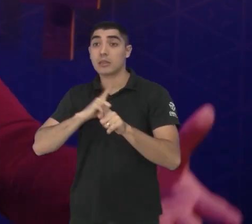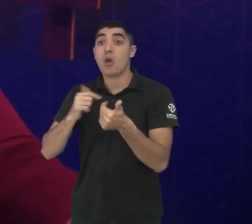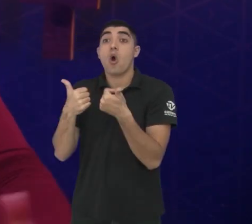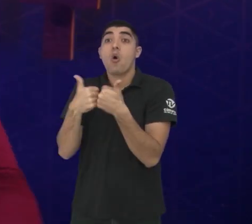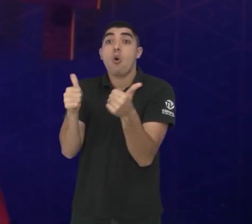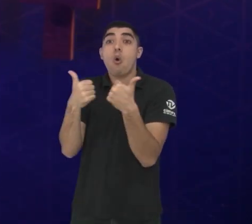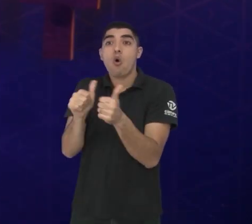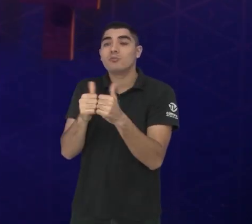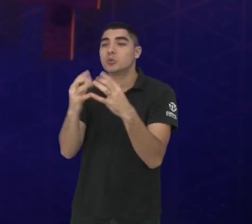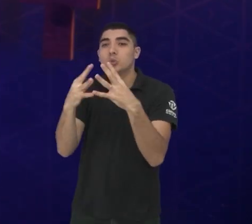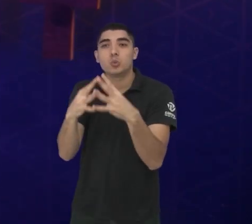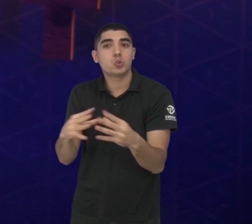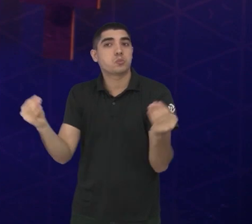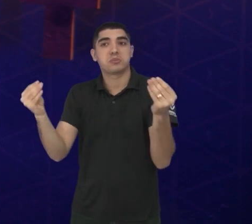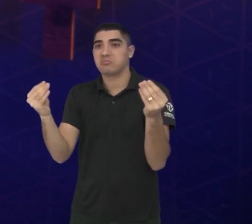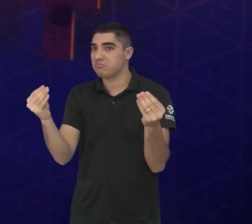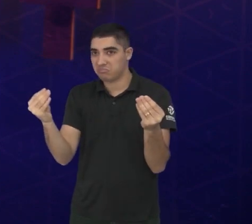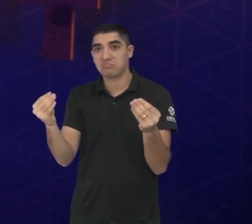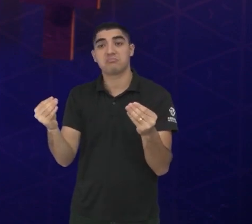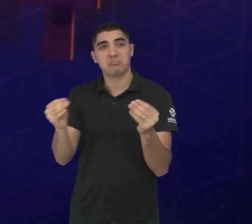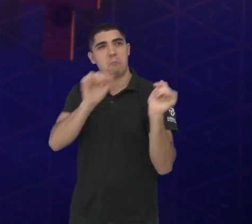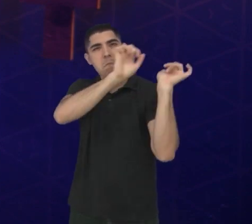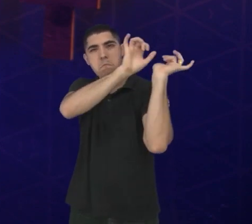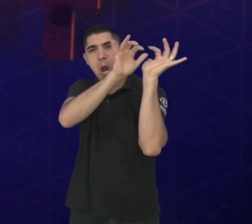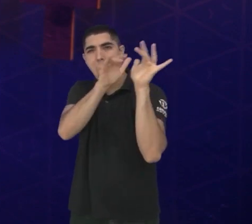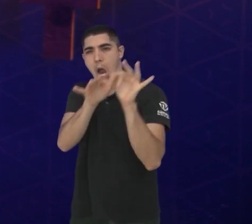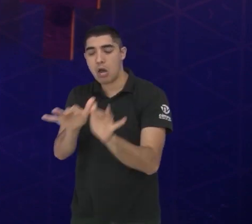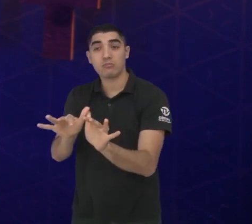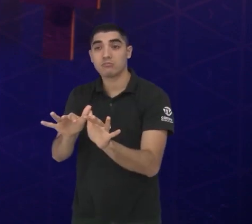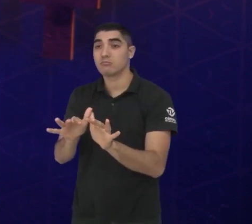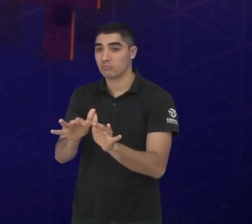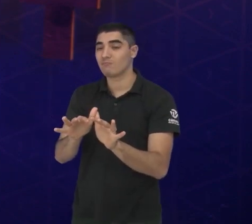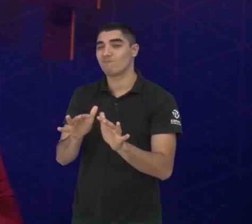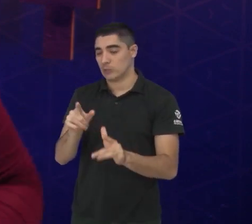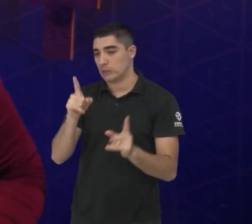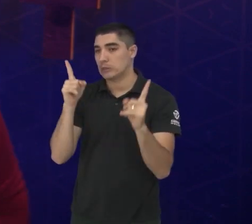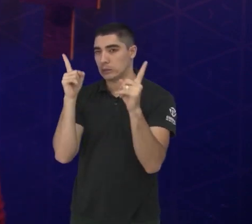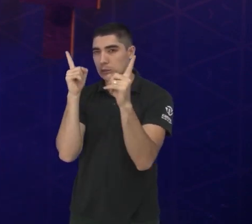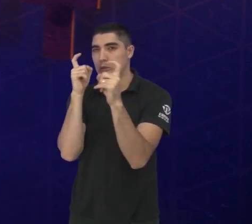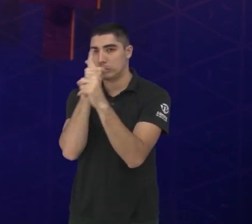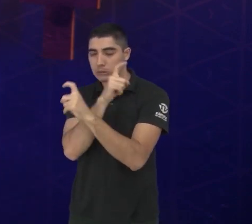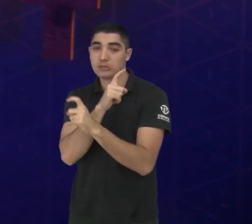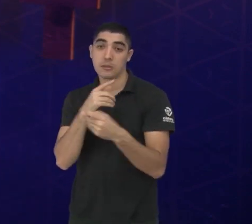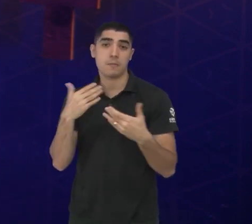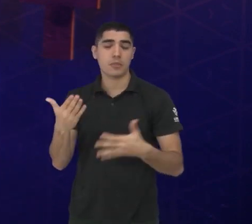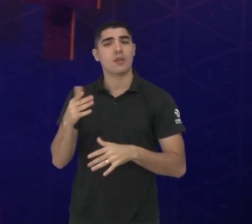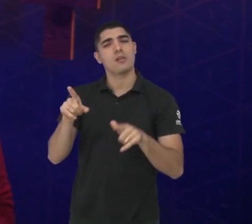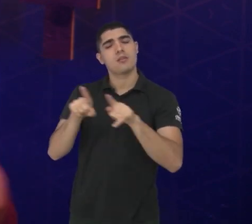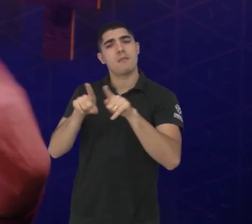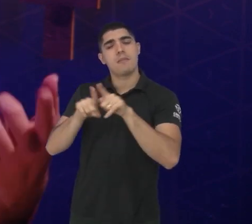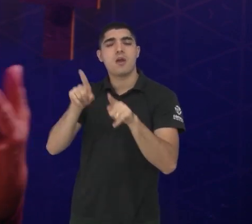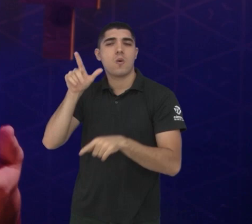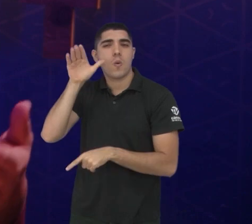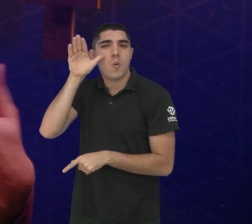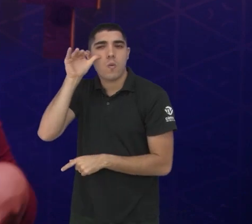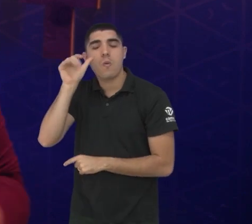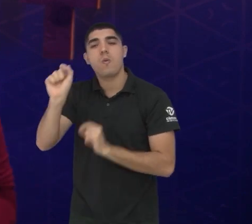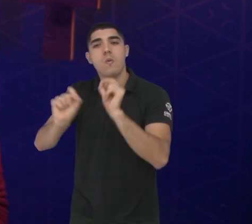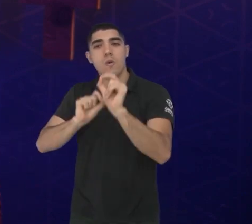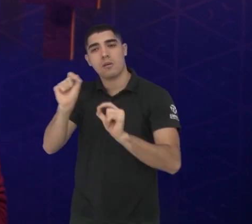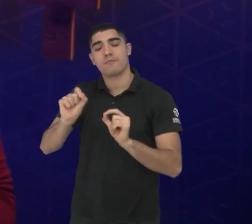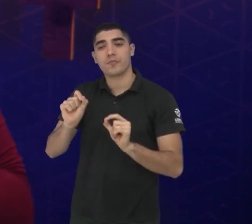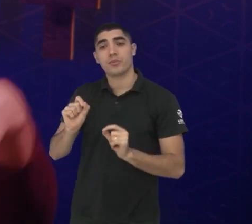um ônibus, né, que nunca acharam até hoje. Foi uma situação bastante complicada. E uma curiosidade